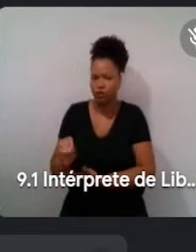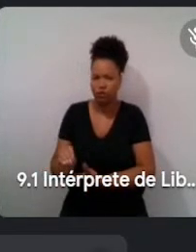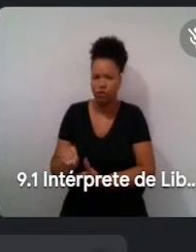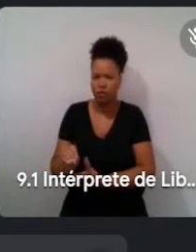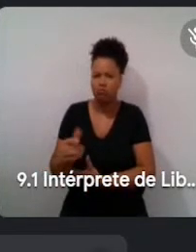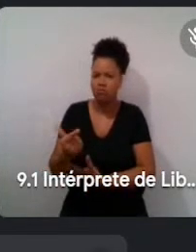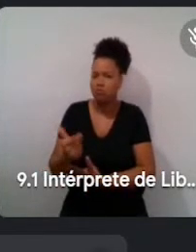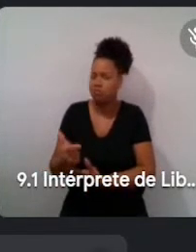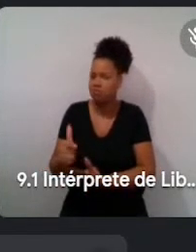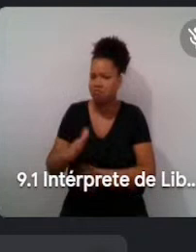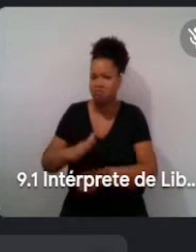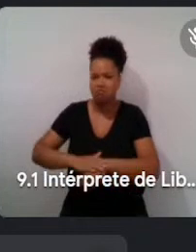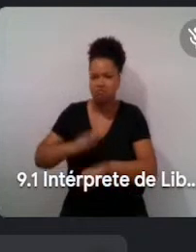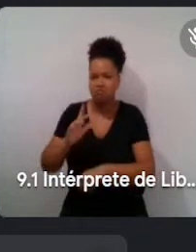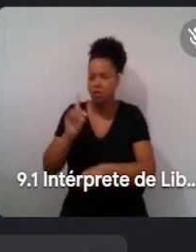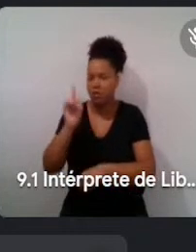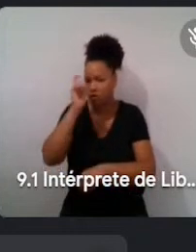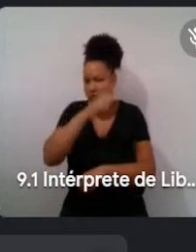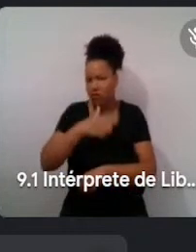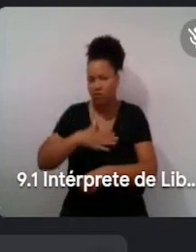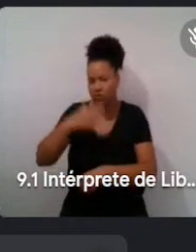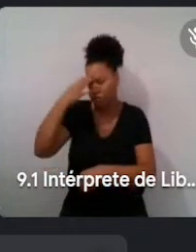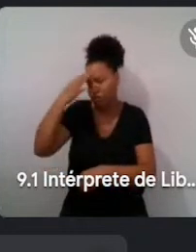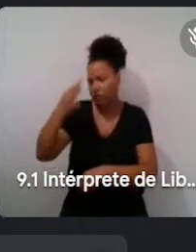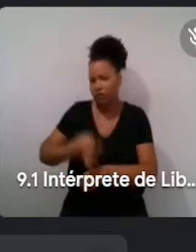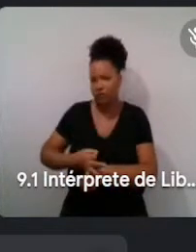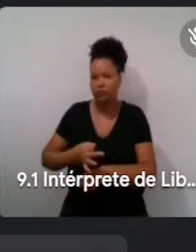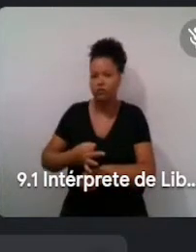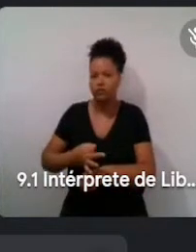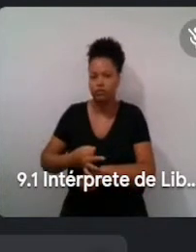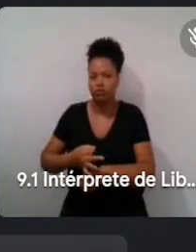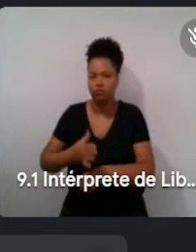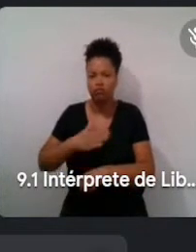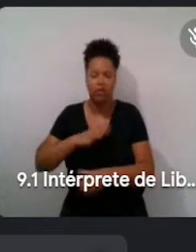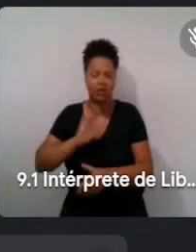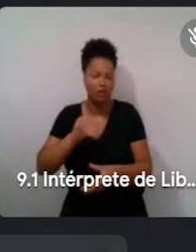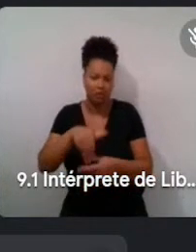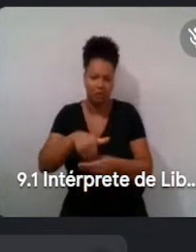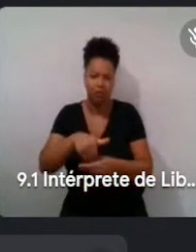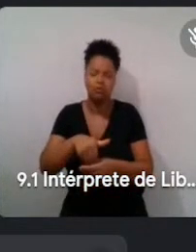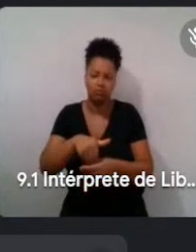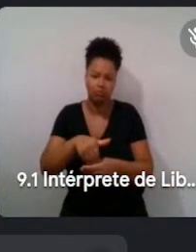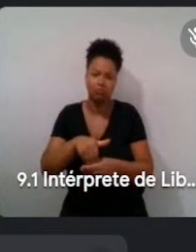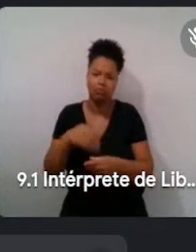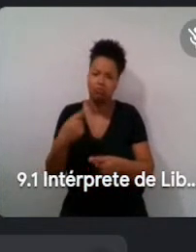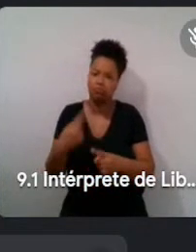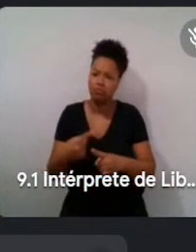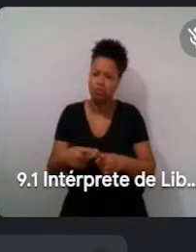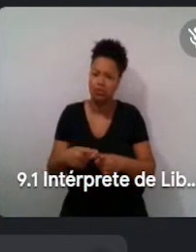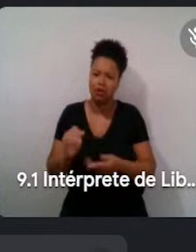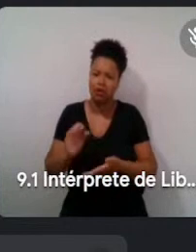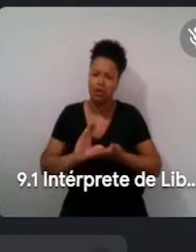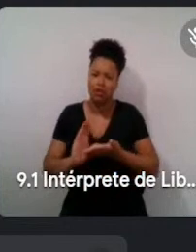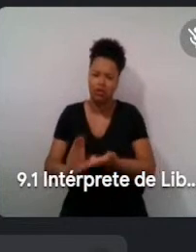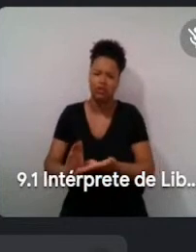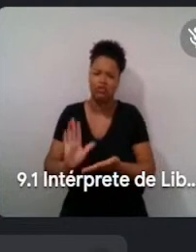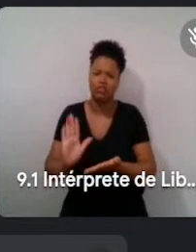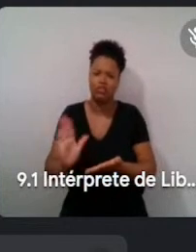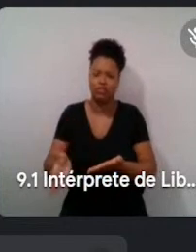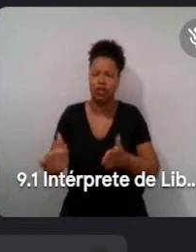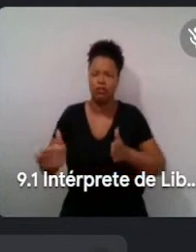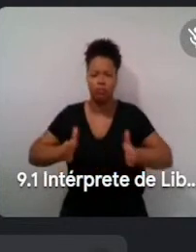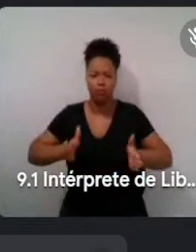maiores dificuldades, na minha compreensão, eu ponho no voto, porque o recurso é tempestivo, foi interposto no